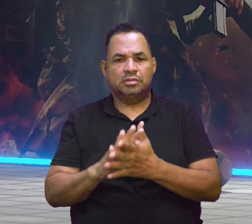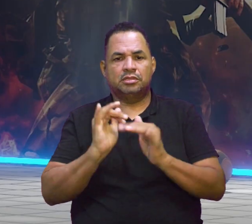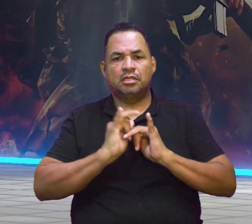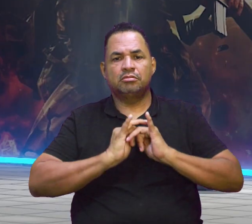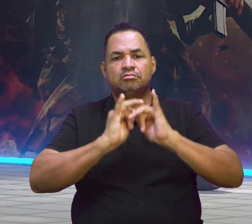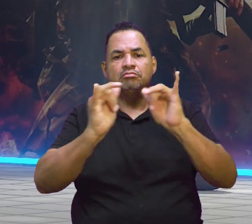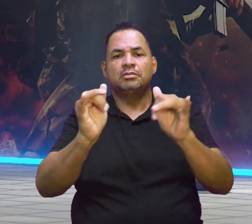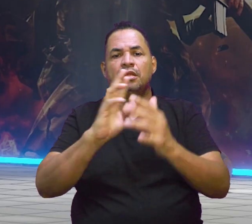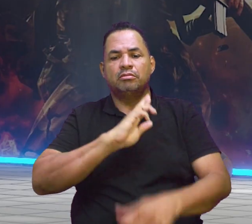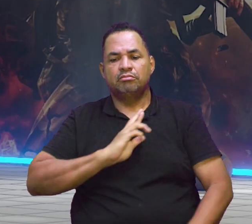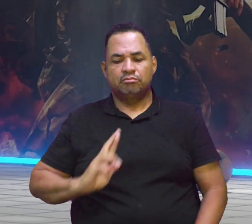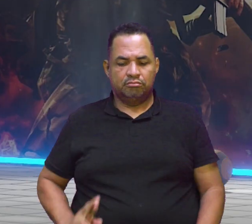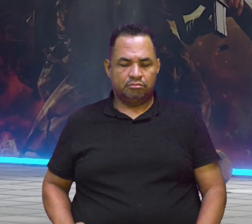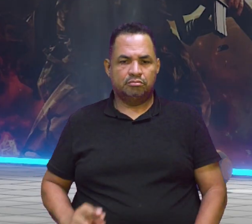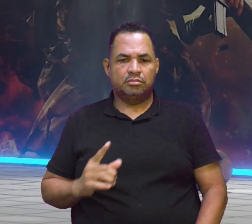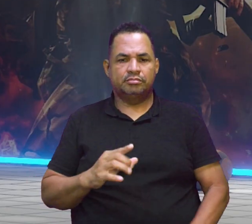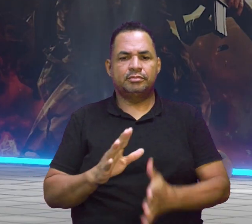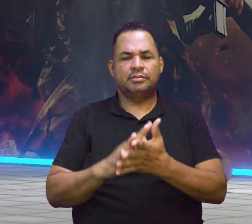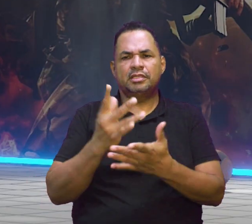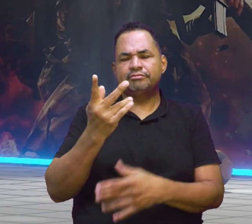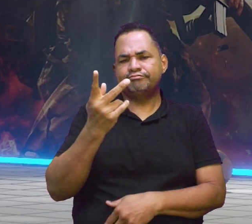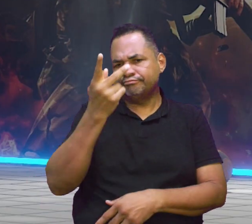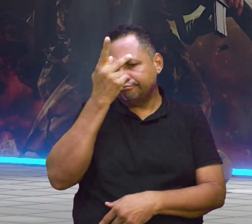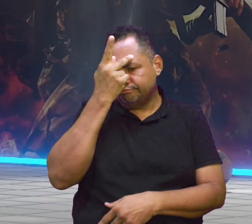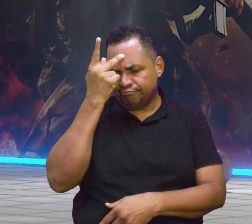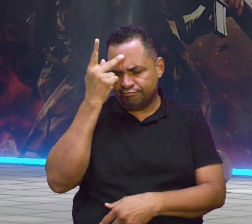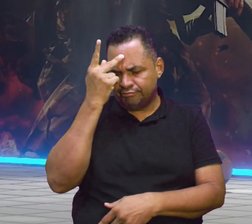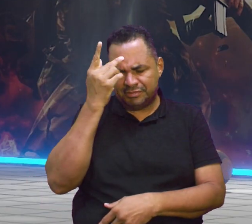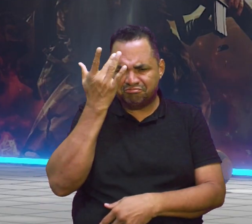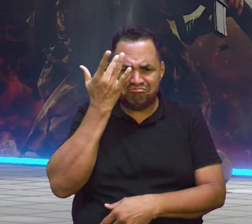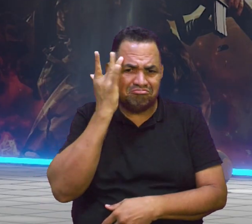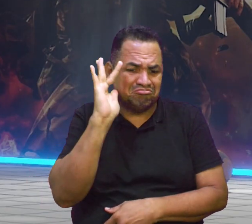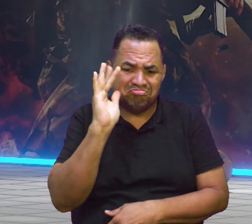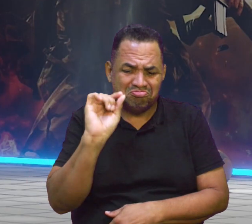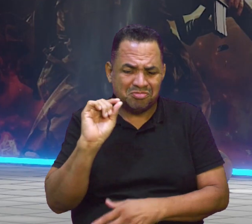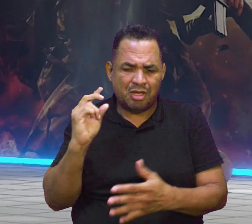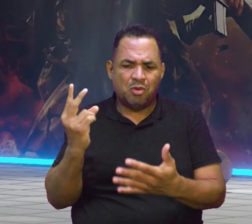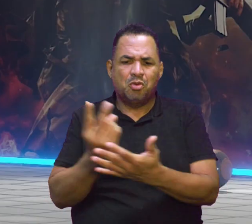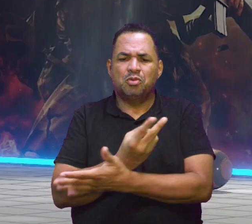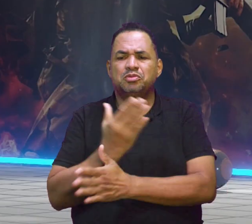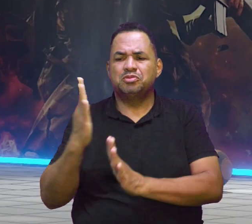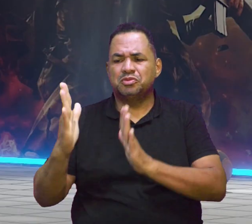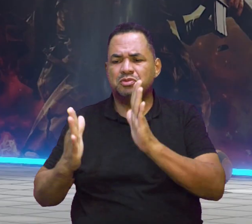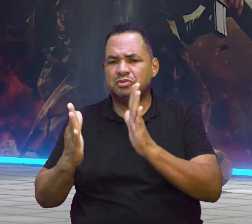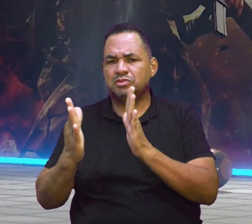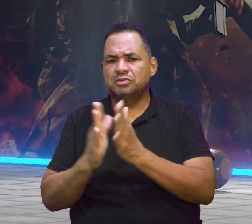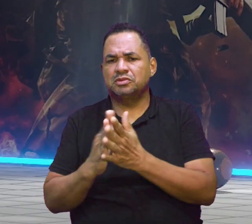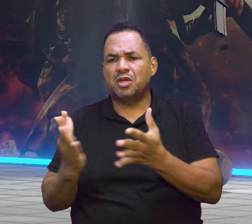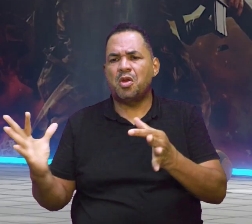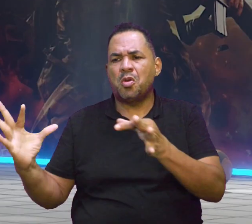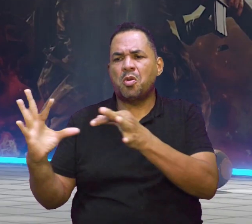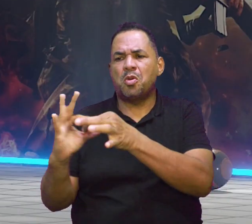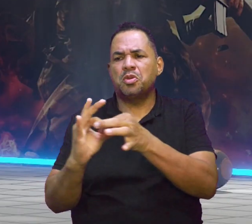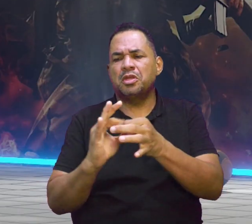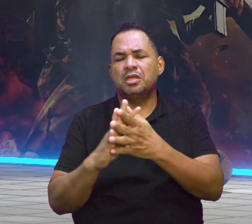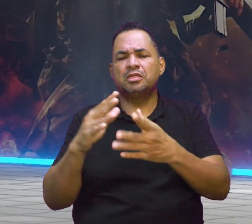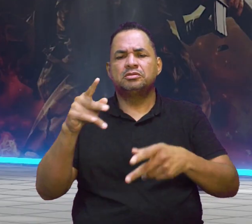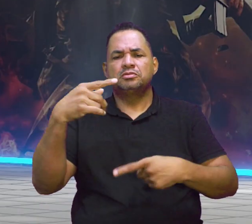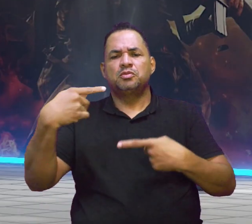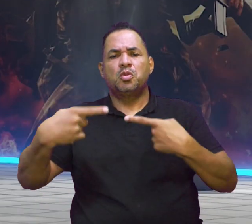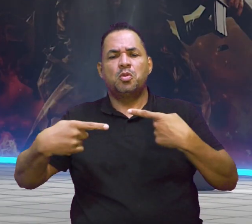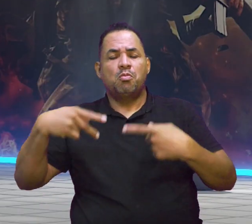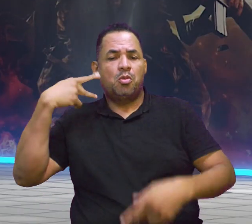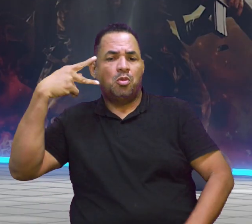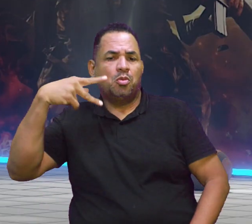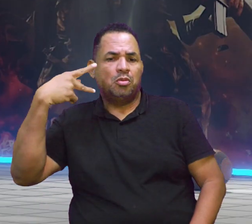República, as pessoas nem sabiam o que estava acontecendo, qual que era o contexto político, o cenário político. Então a República